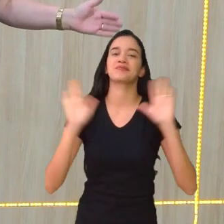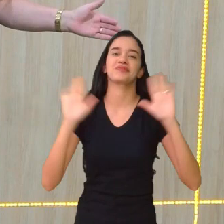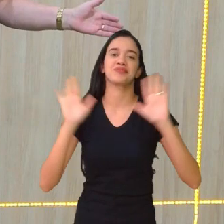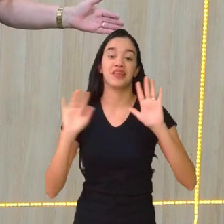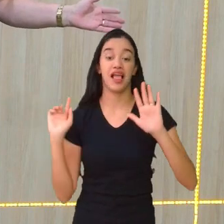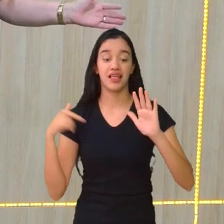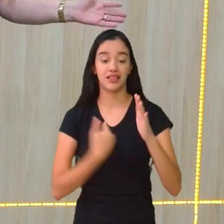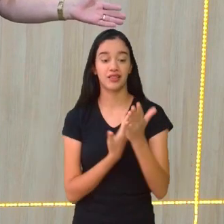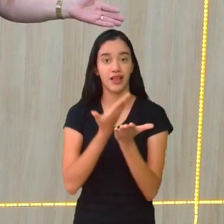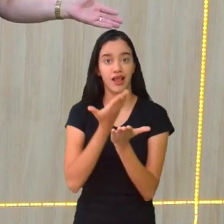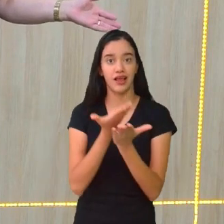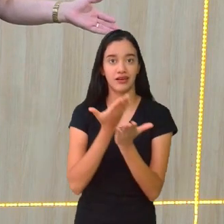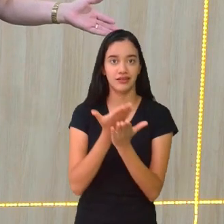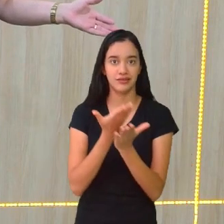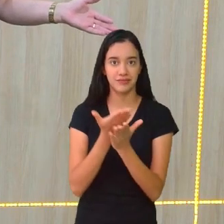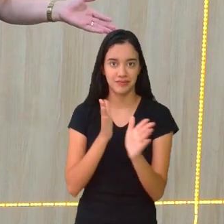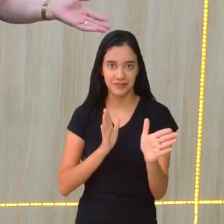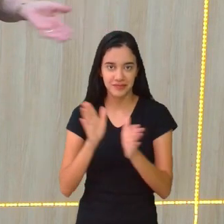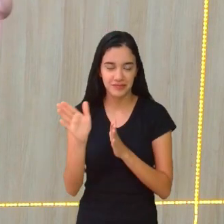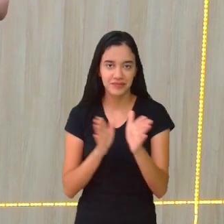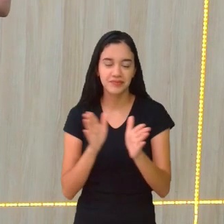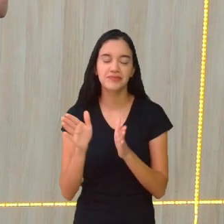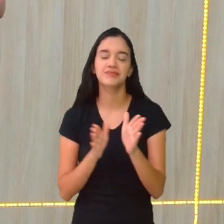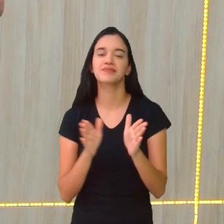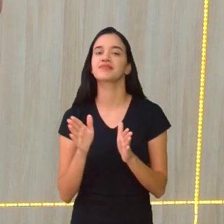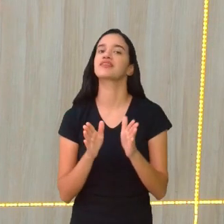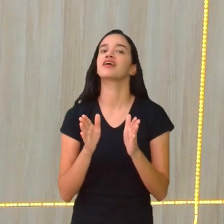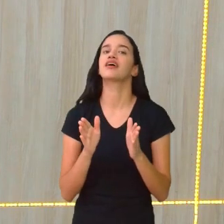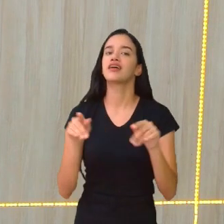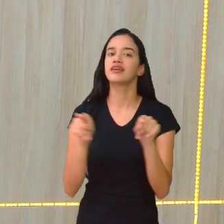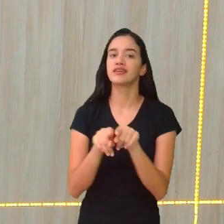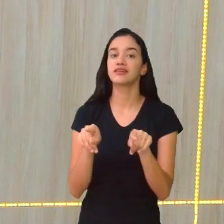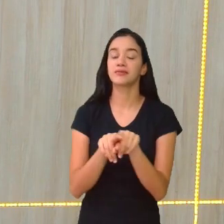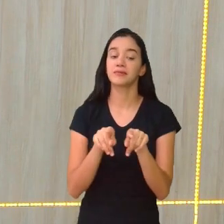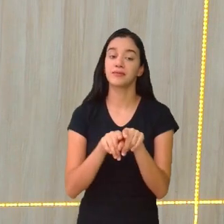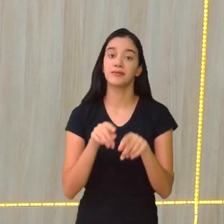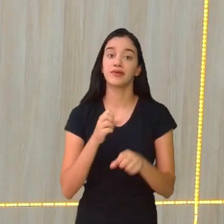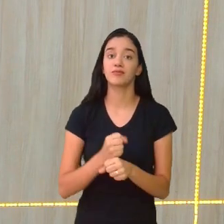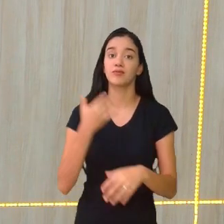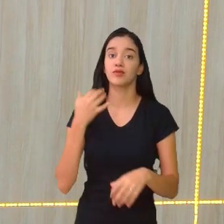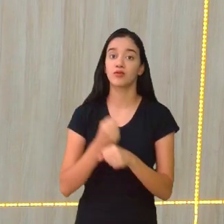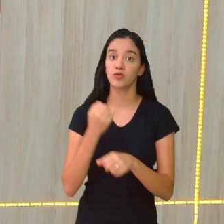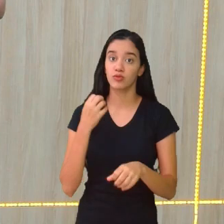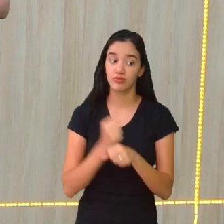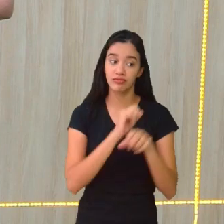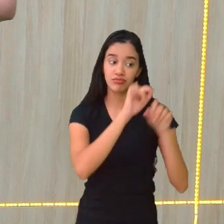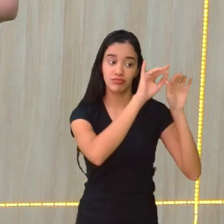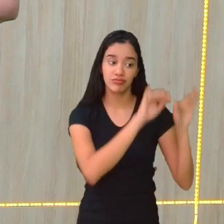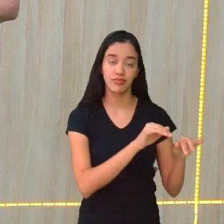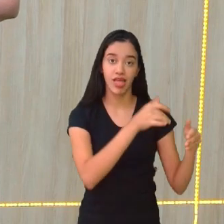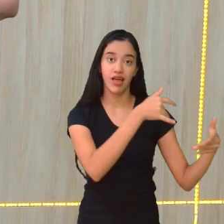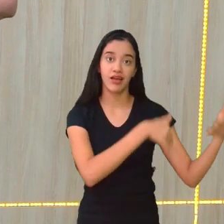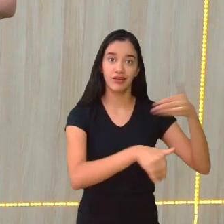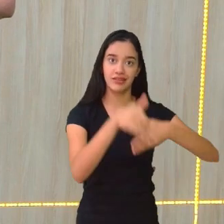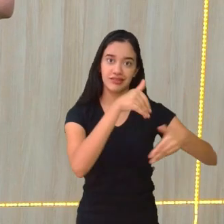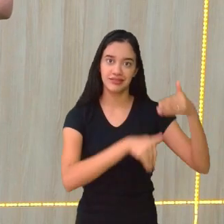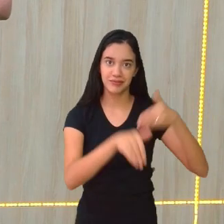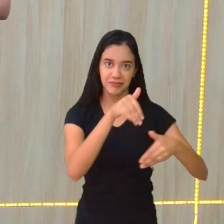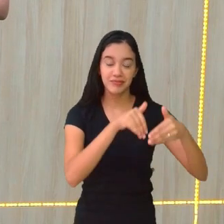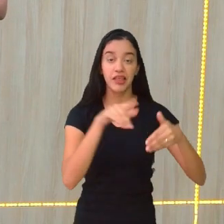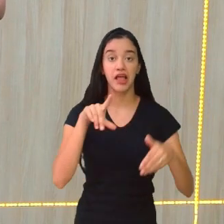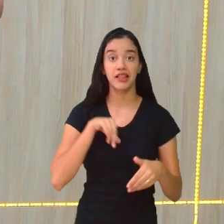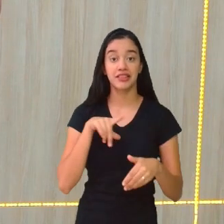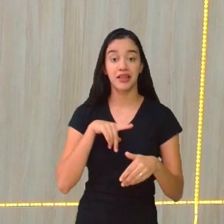as nossas aulas muito mais acessível. E no chat, que é a nossa ferramenta interacional, eu tenho